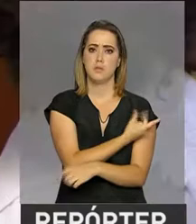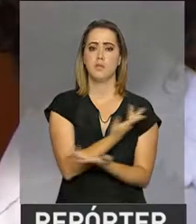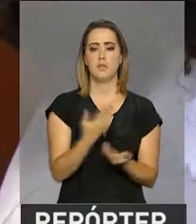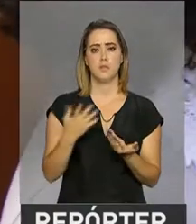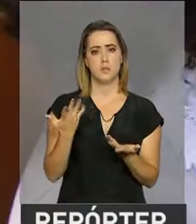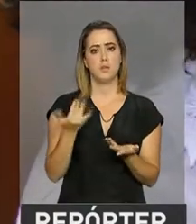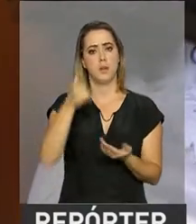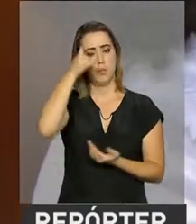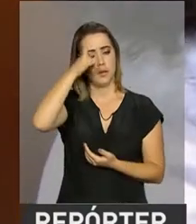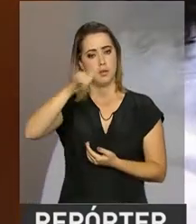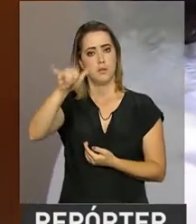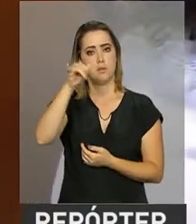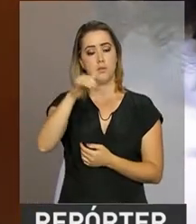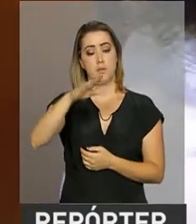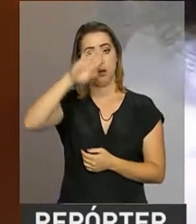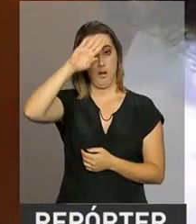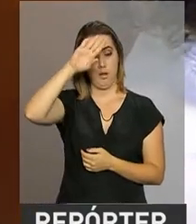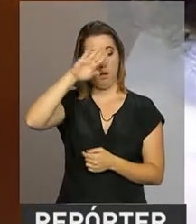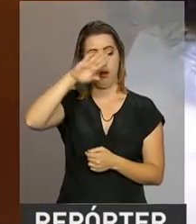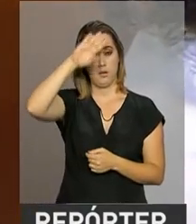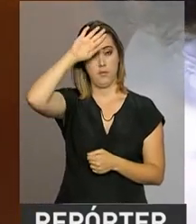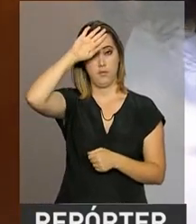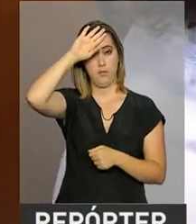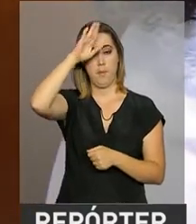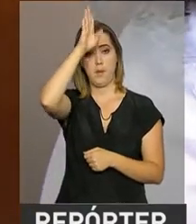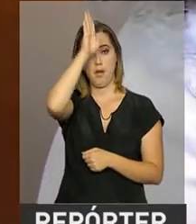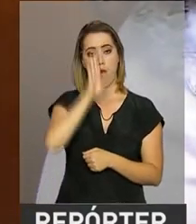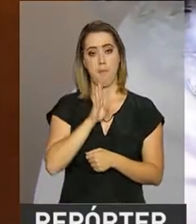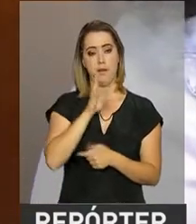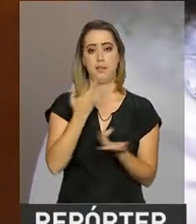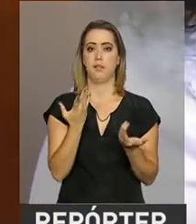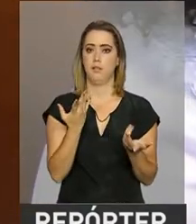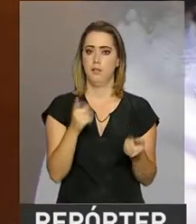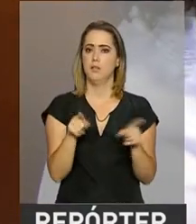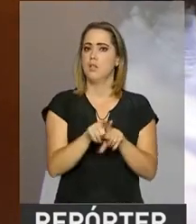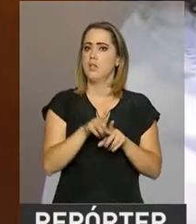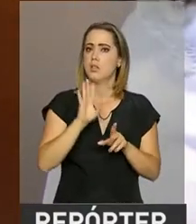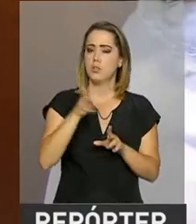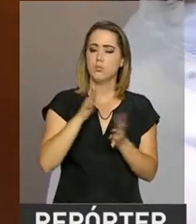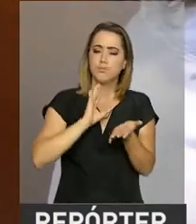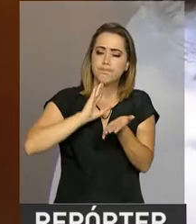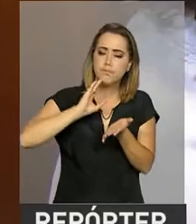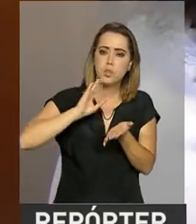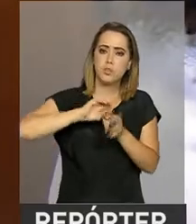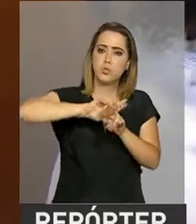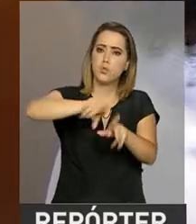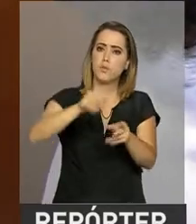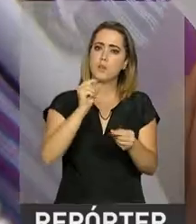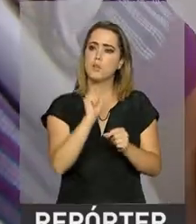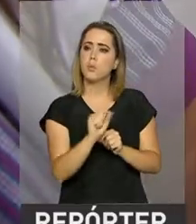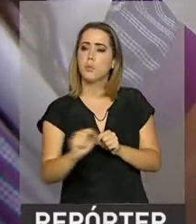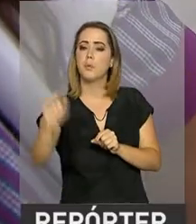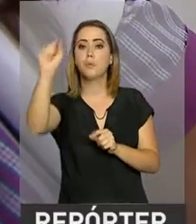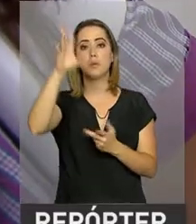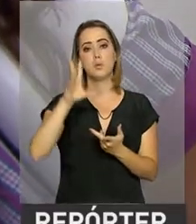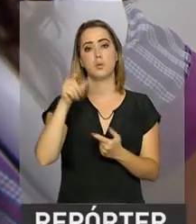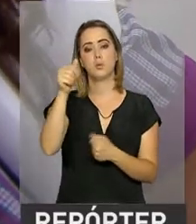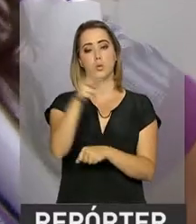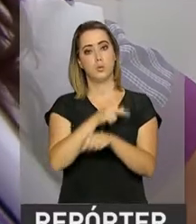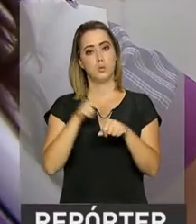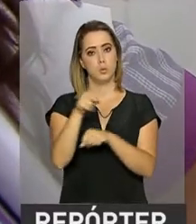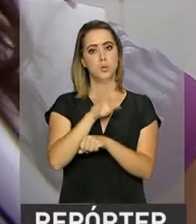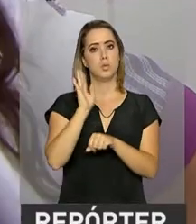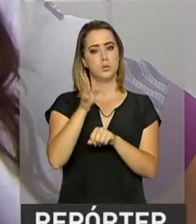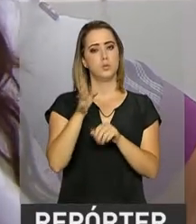este mês o ministério da saúde enviou 650 mil doses da vacina para todo o país como parte do calendário